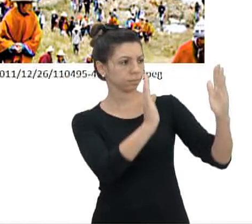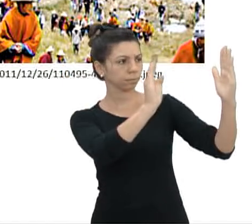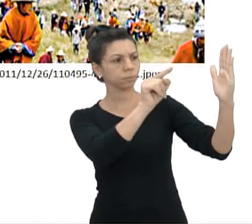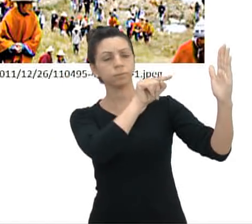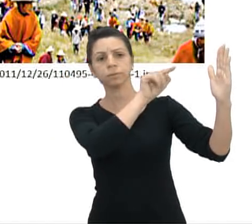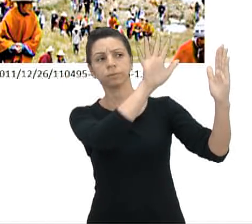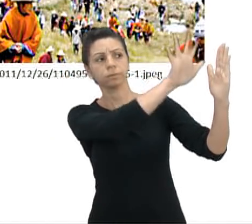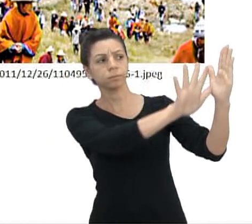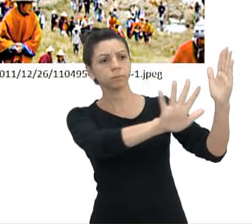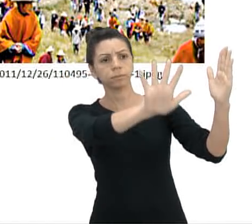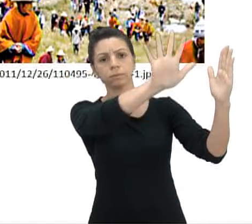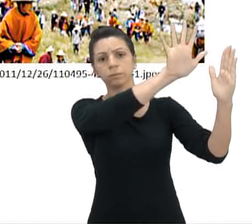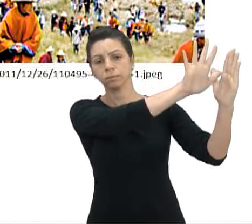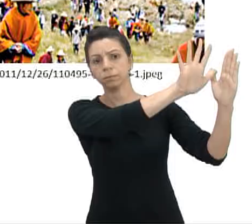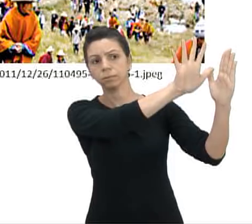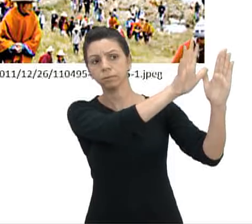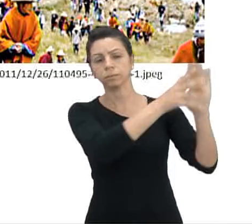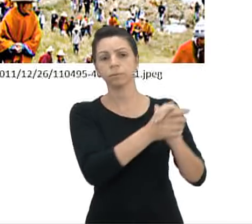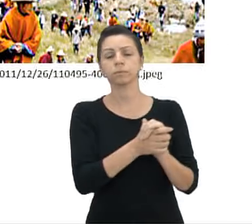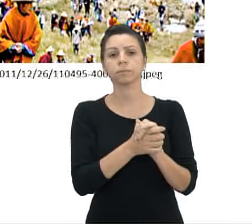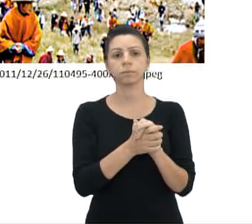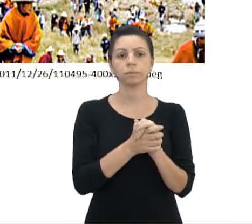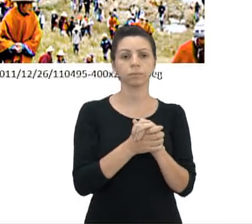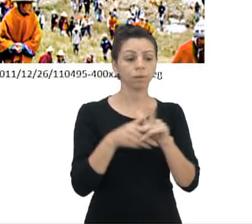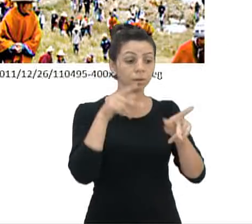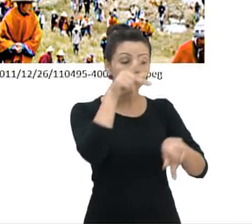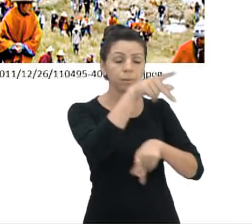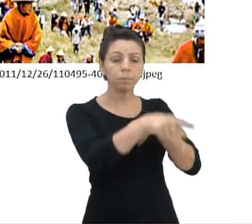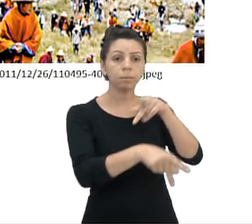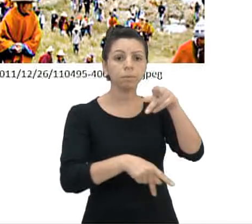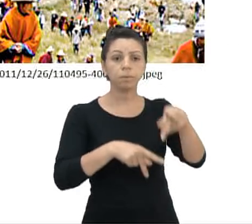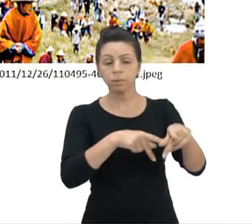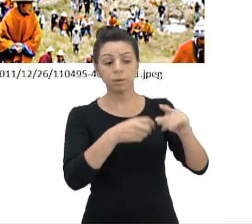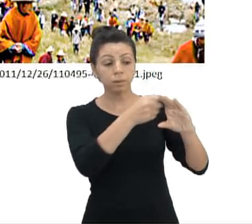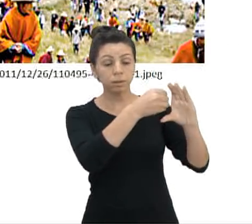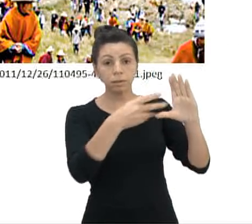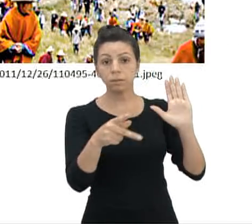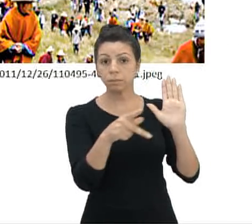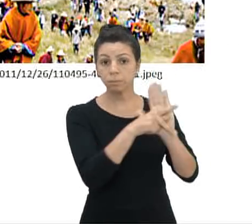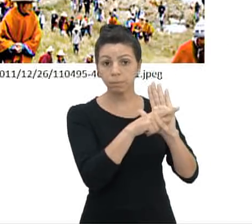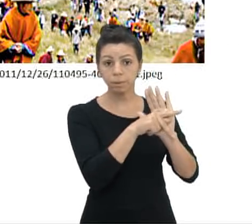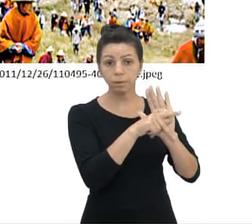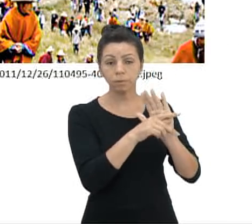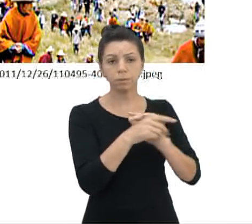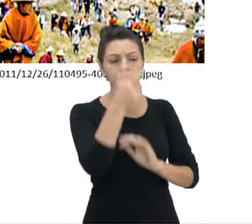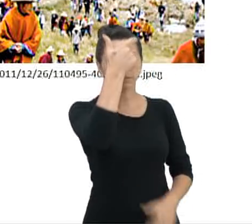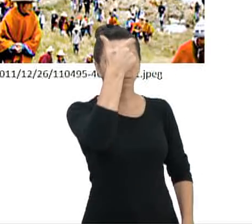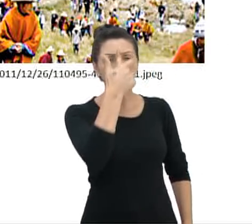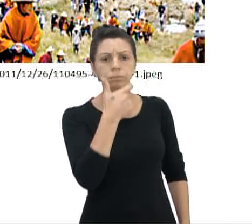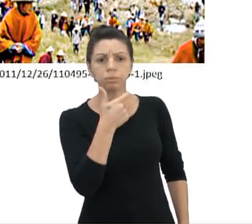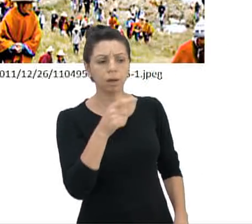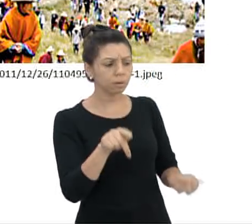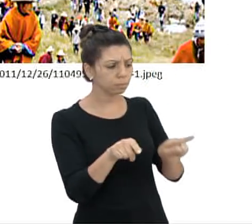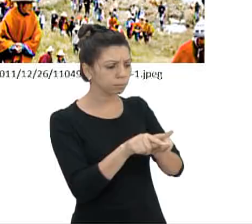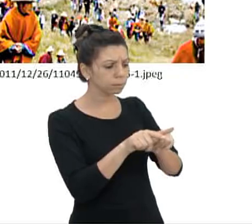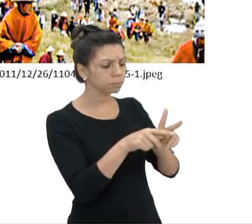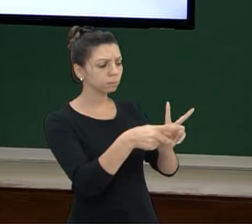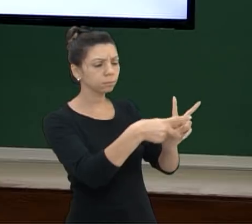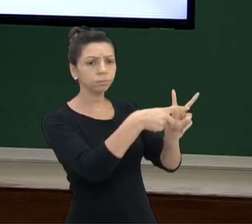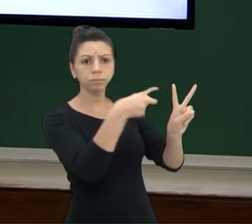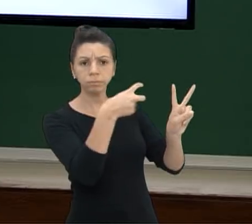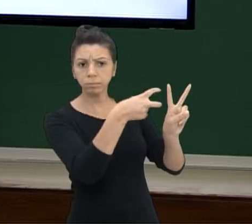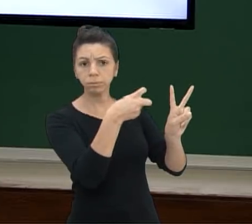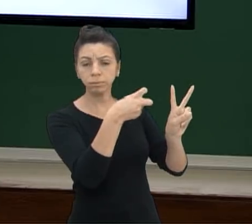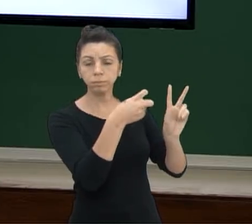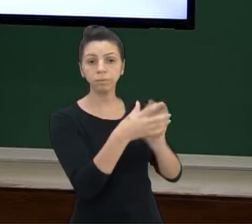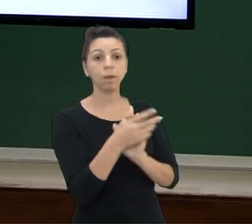alguns traços da população da América Andina. Os traços indígenas, eles acabam